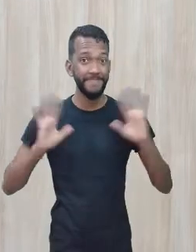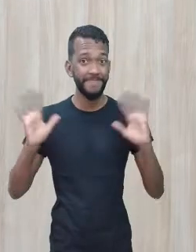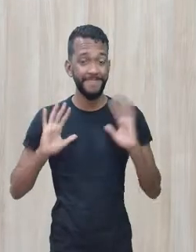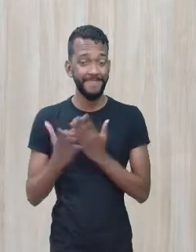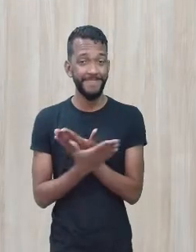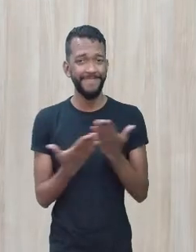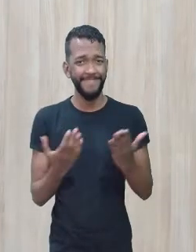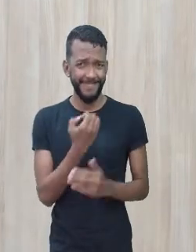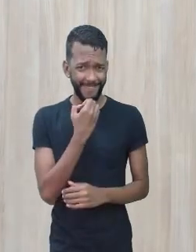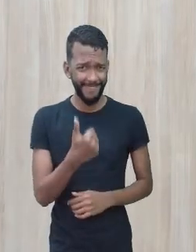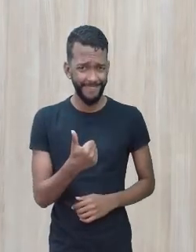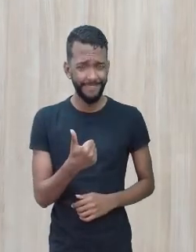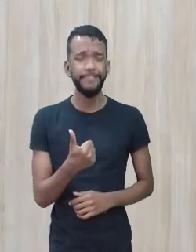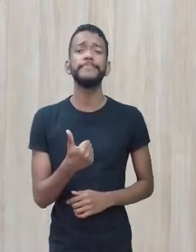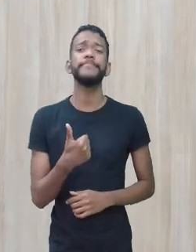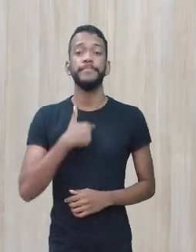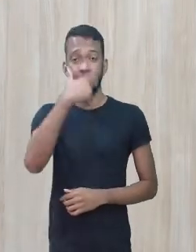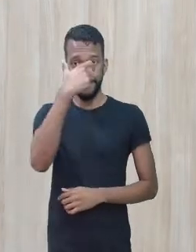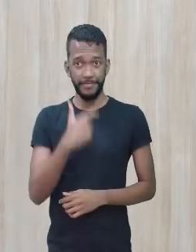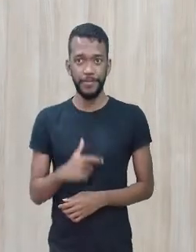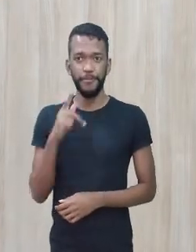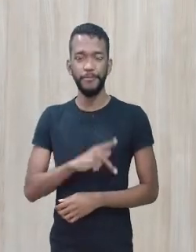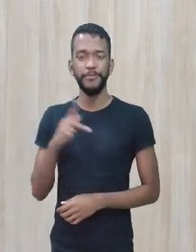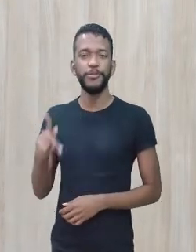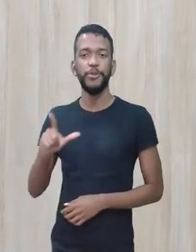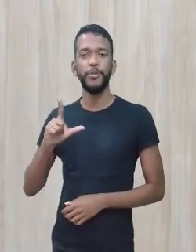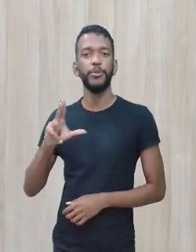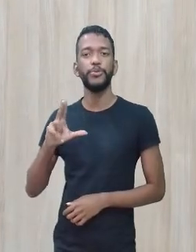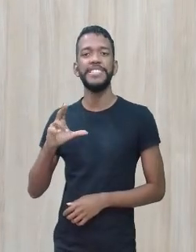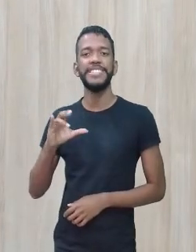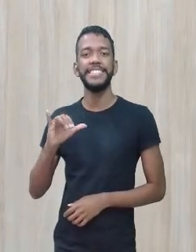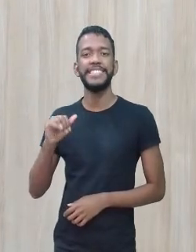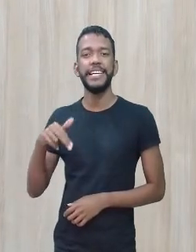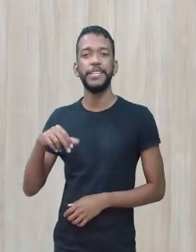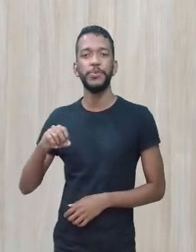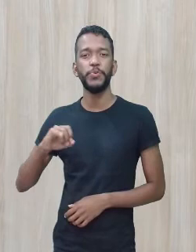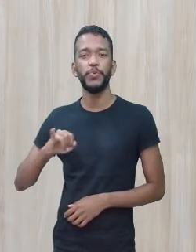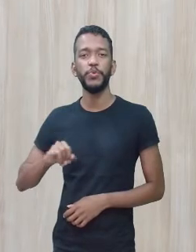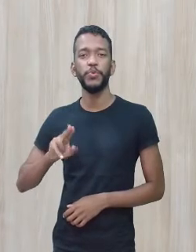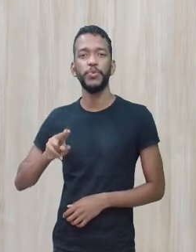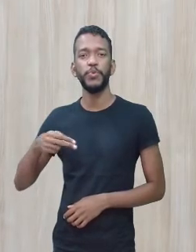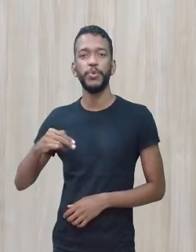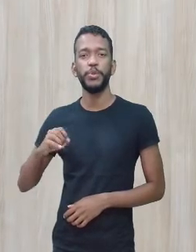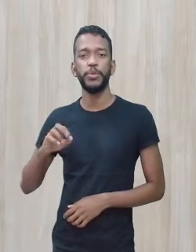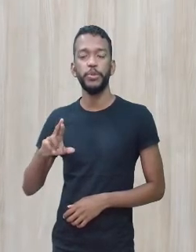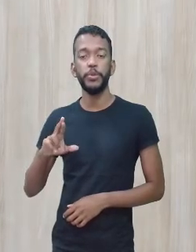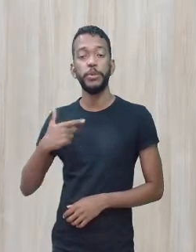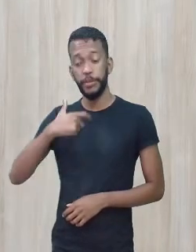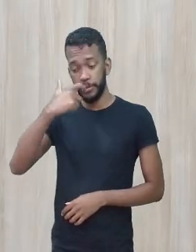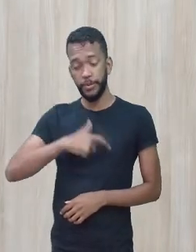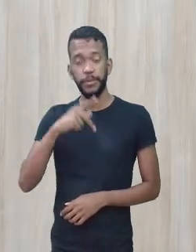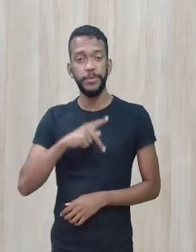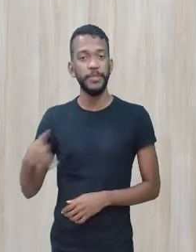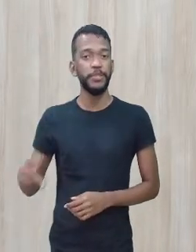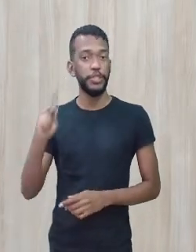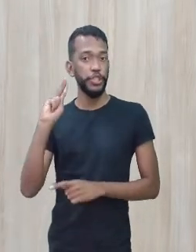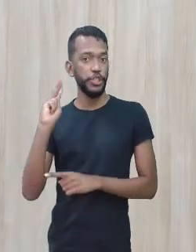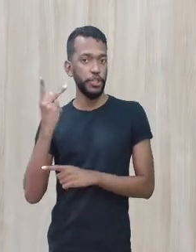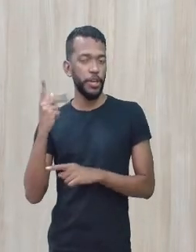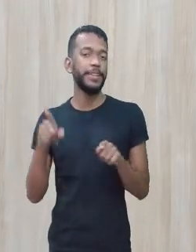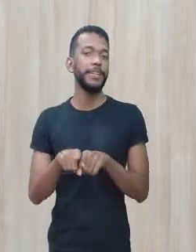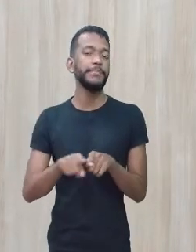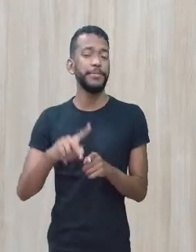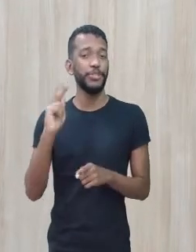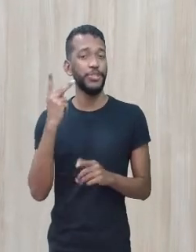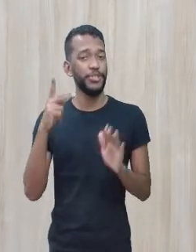Olá pessoal, tudo bom? Eu sou o professor Luciano Júnior, professor de História e de História do Recife. E hoje